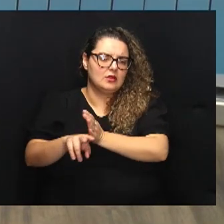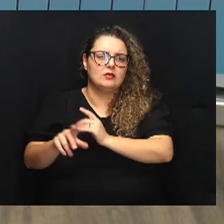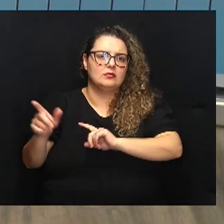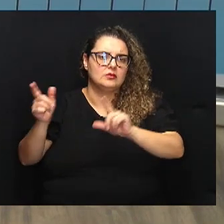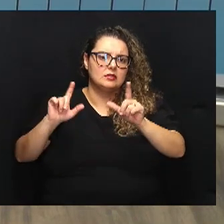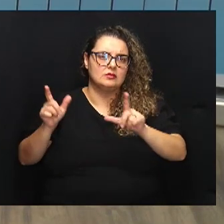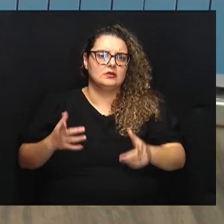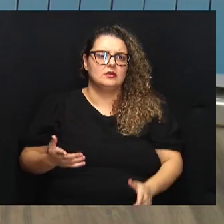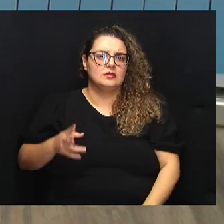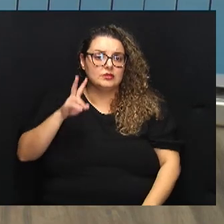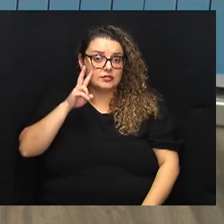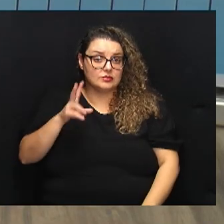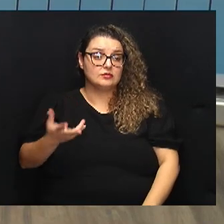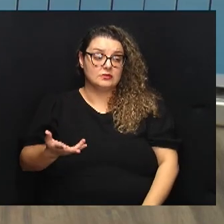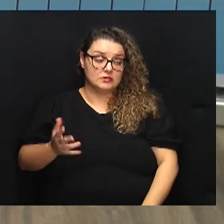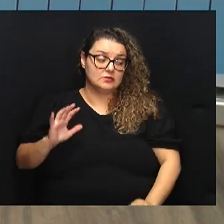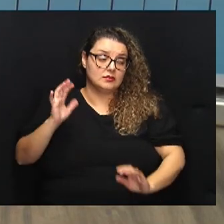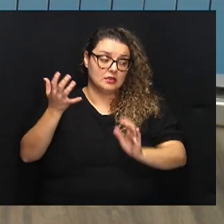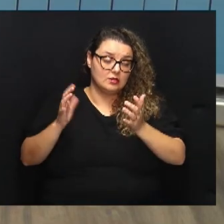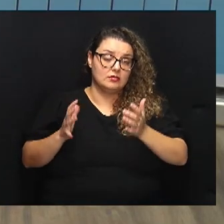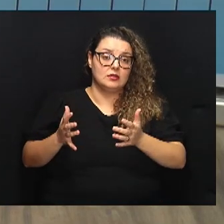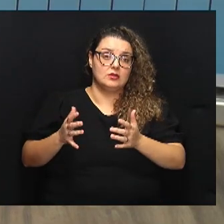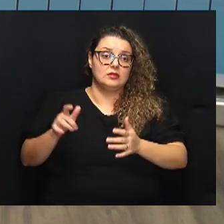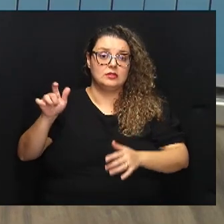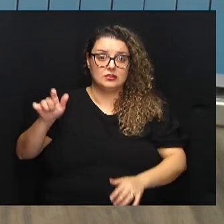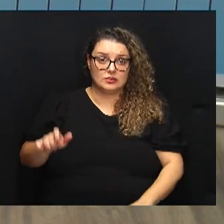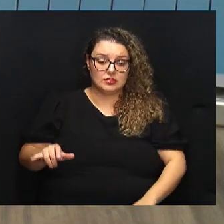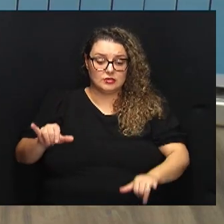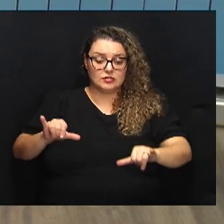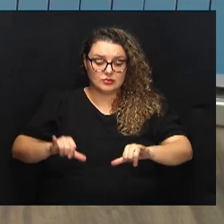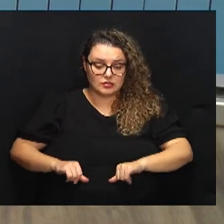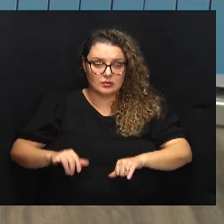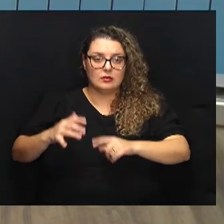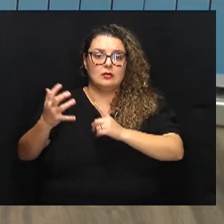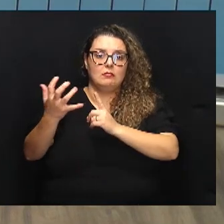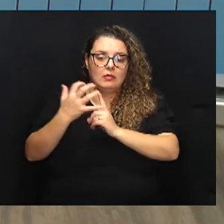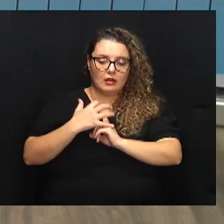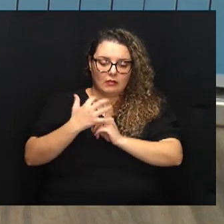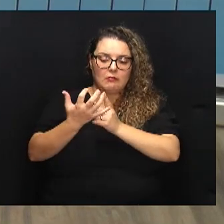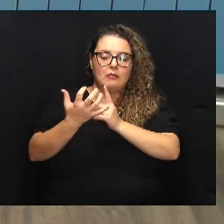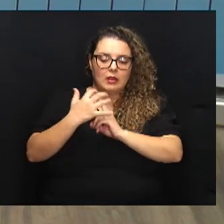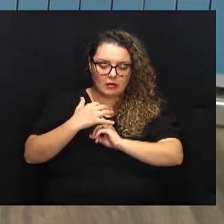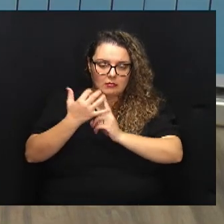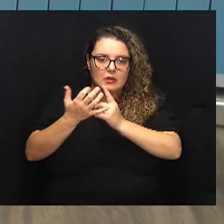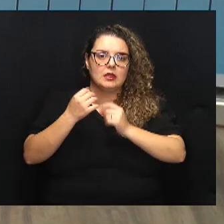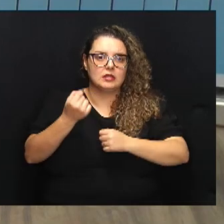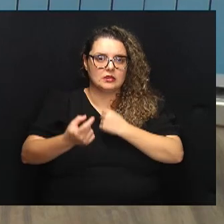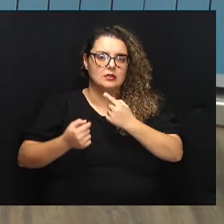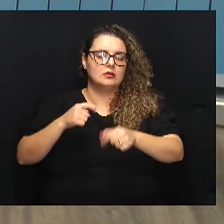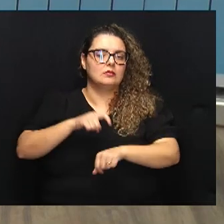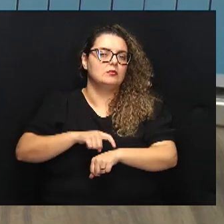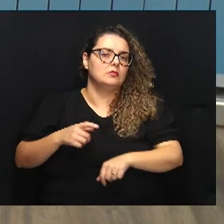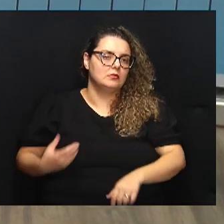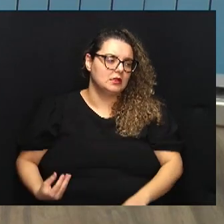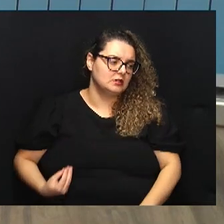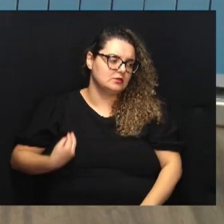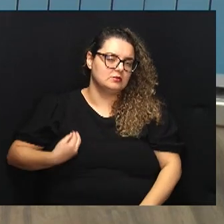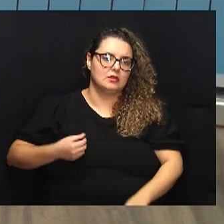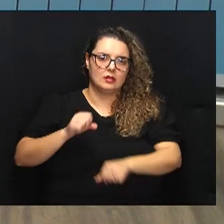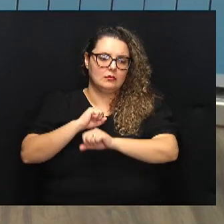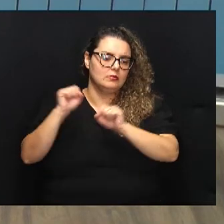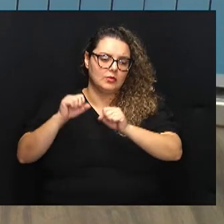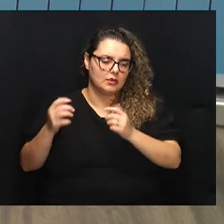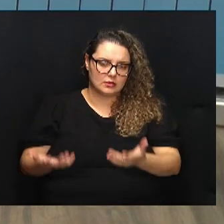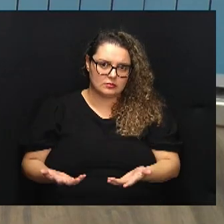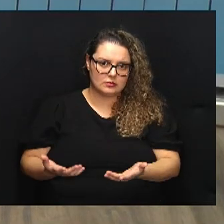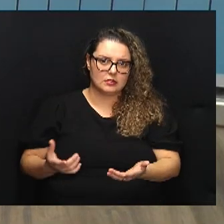a gente vê casos acontecendo desta pessoa que de tanto recebeu bullying, em algum momento ela explodiu. Então